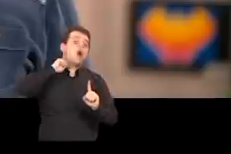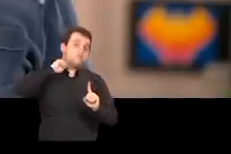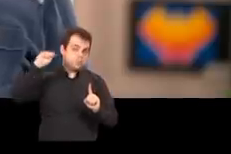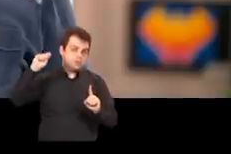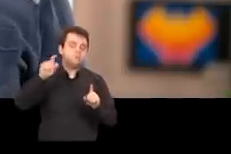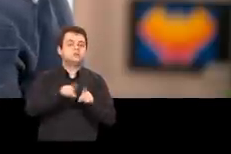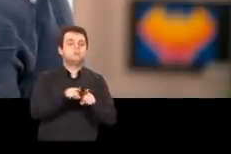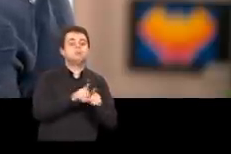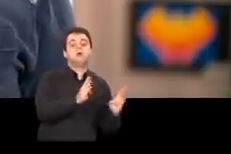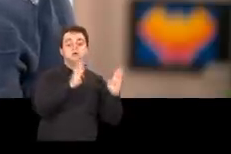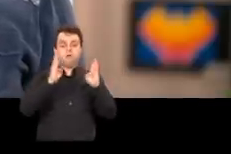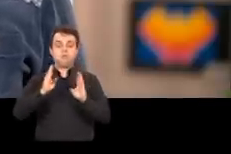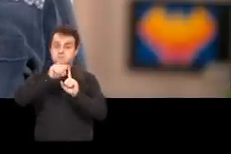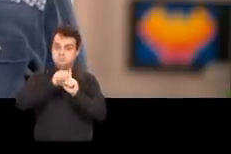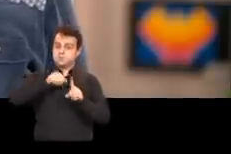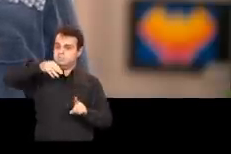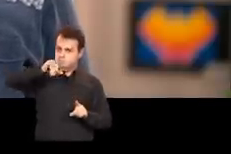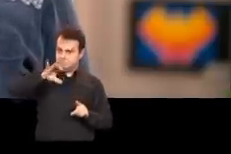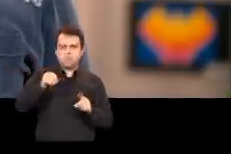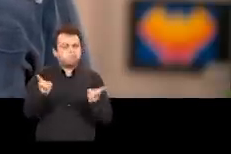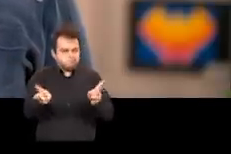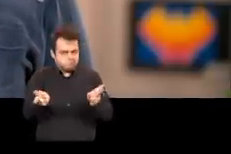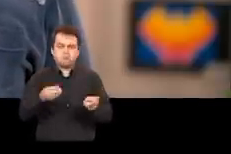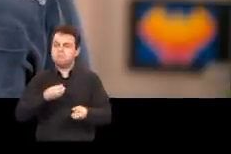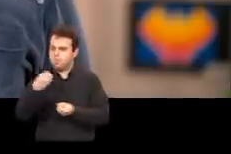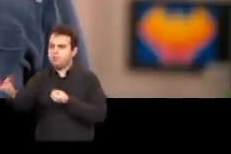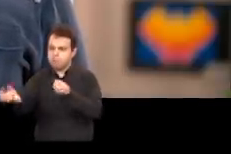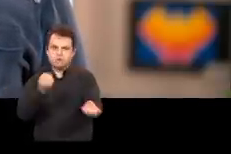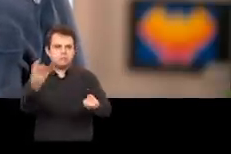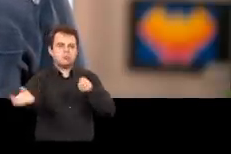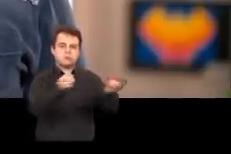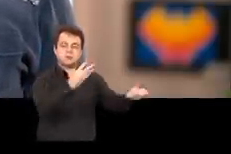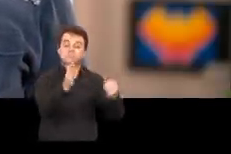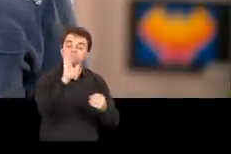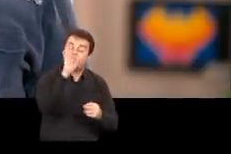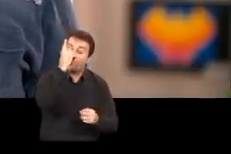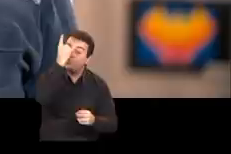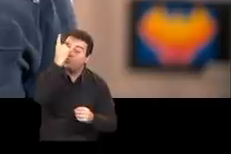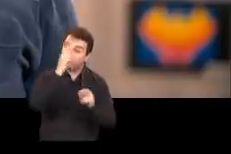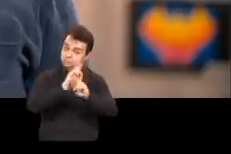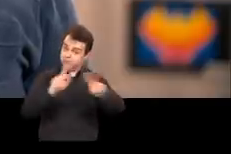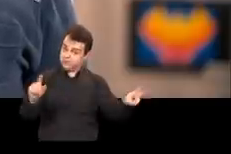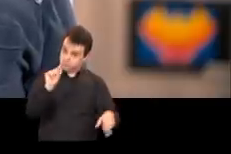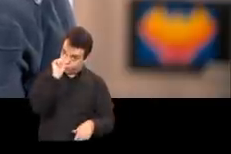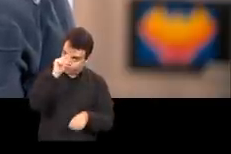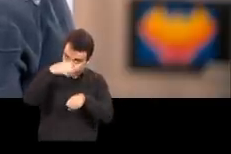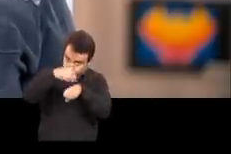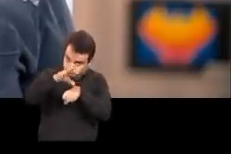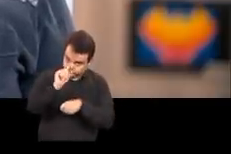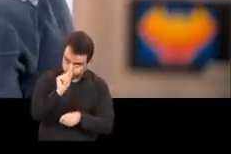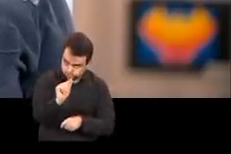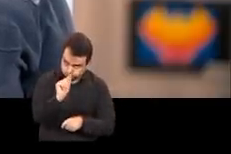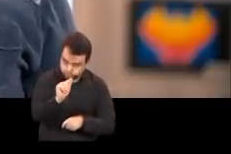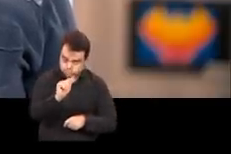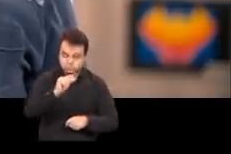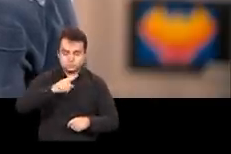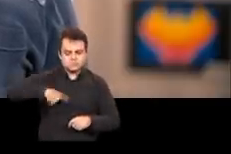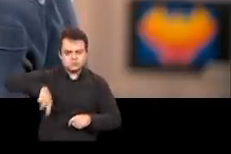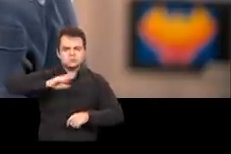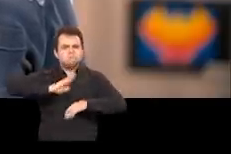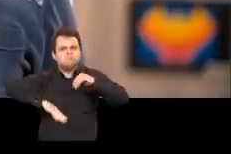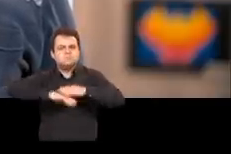também continuamos com esses encaminhamentos, com uma diferença de que construímos